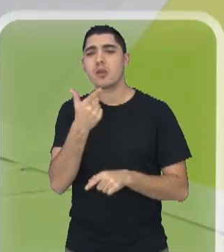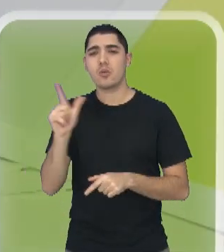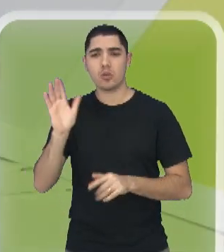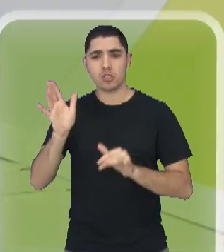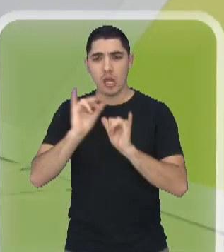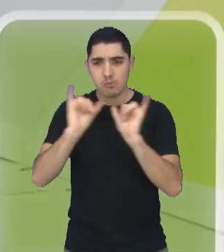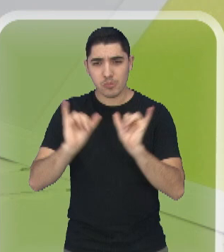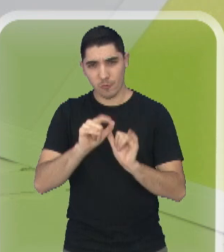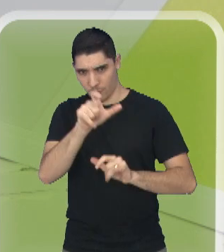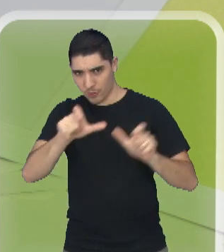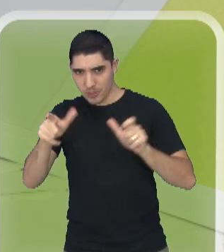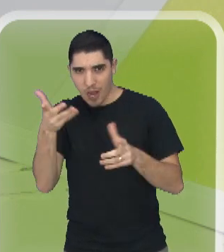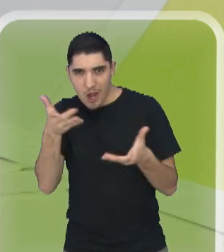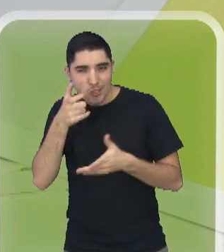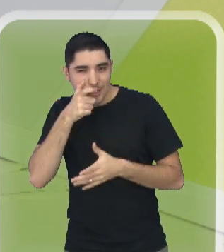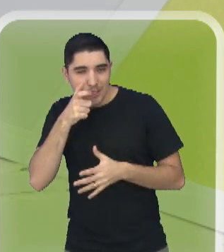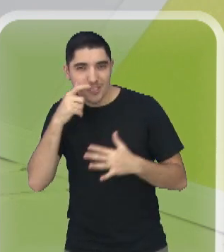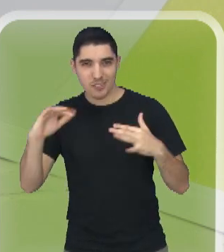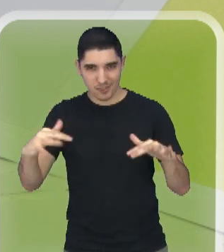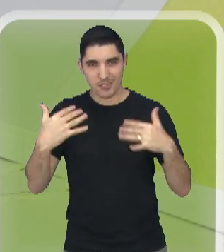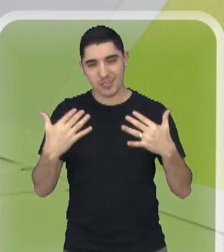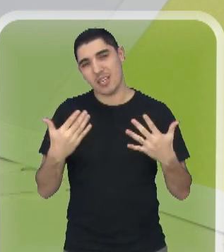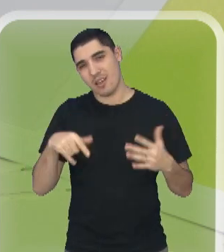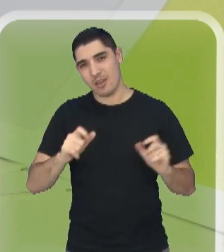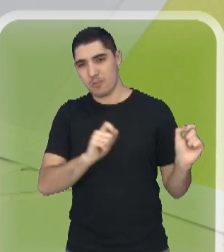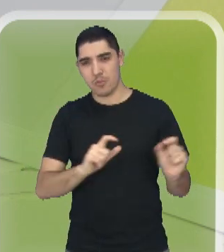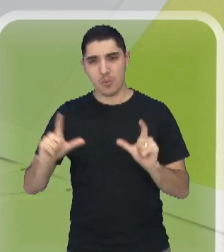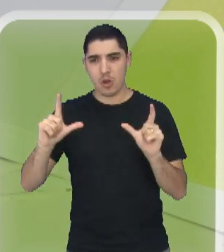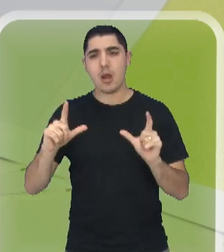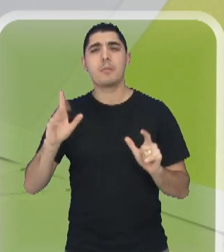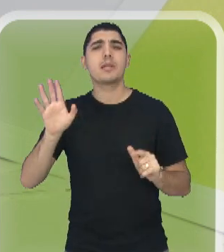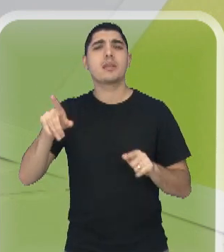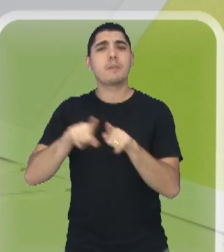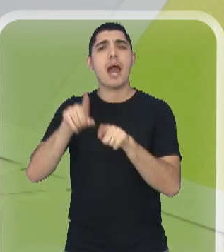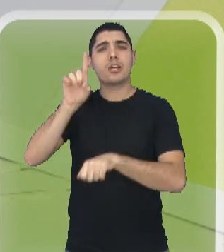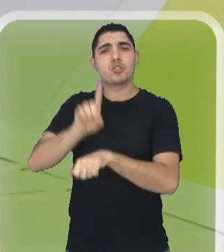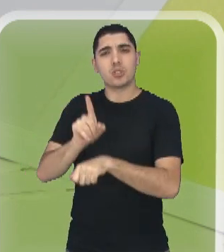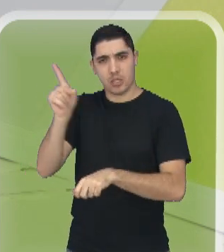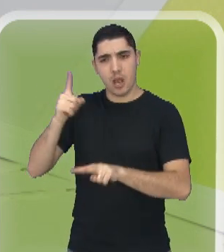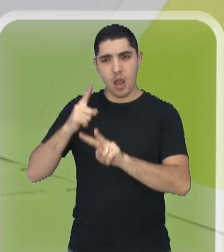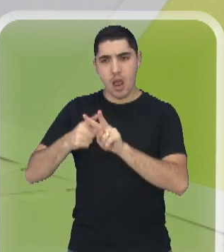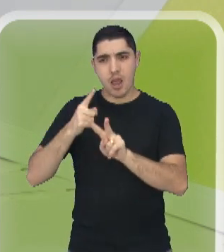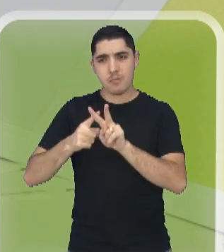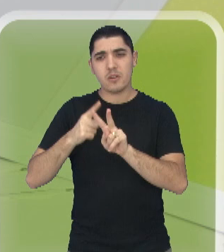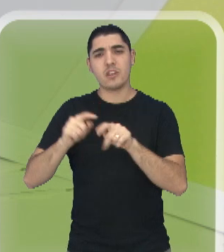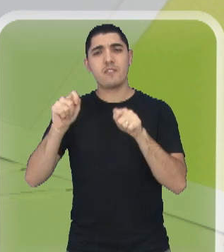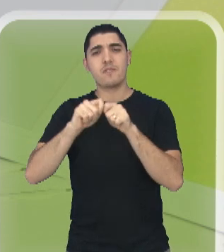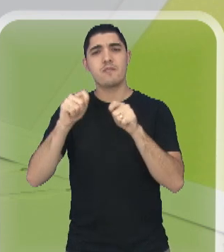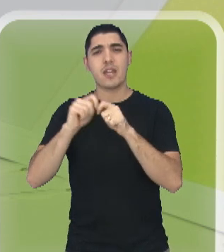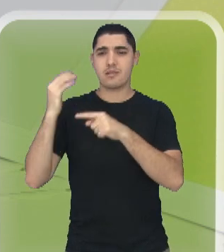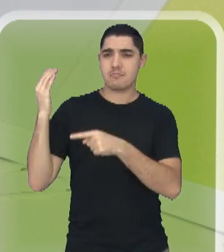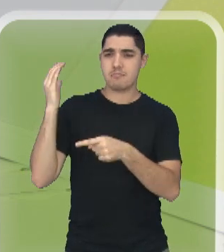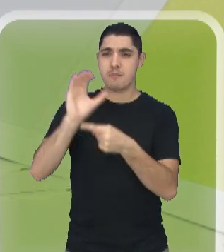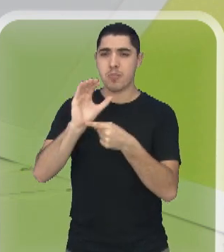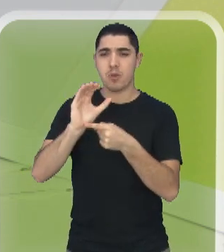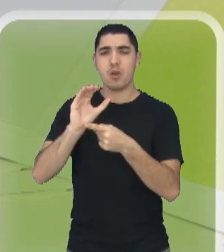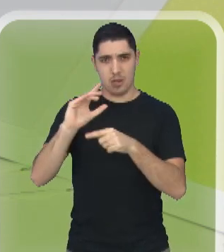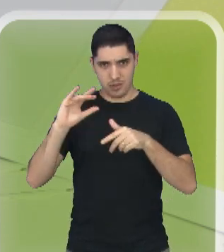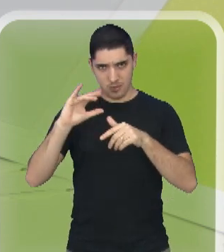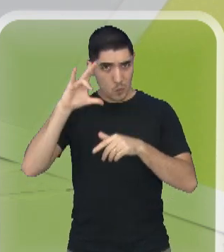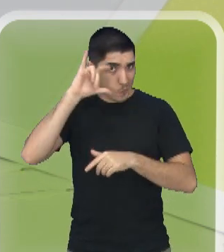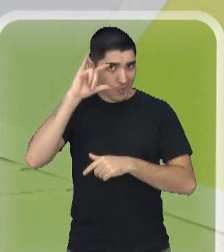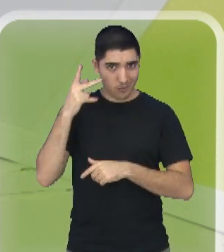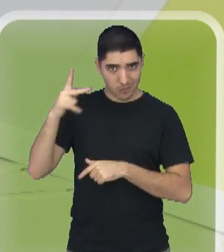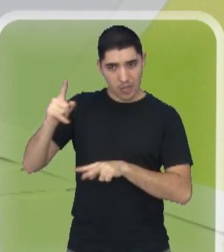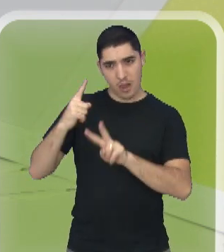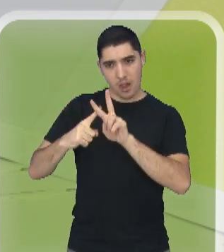que tá ligado aqui na Hora do Esporte, a diretoria do Capivariano divulgou uma nota através do seu Instagram dizendo que